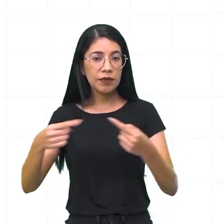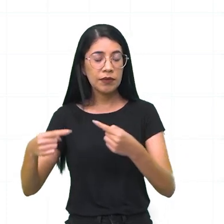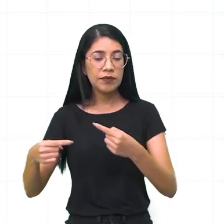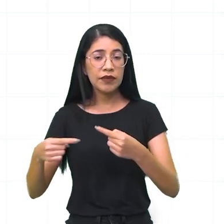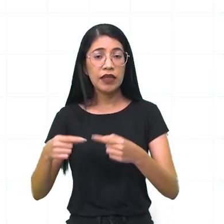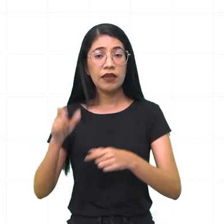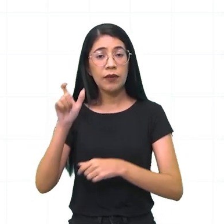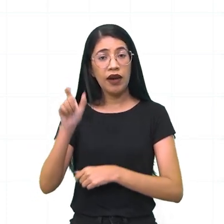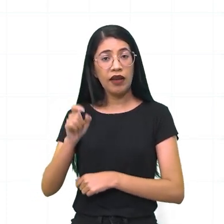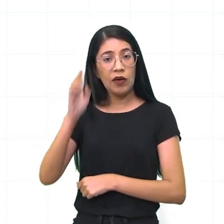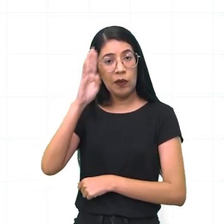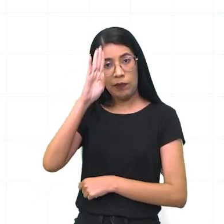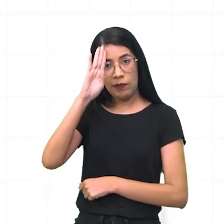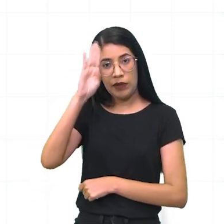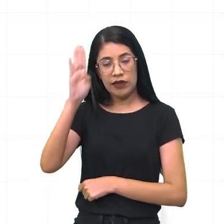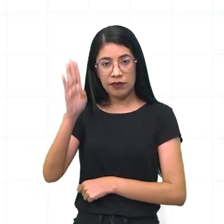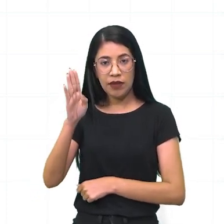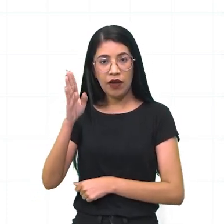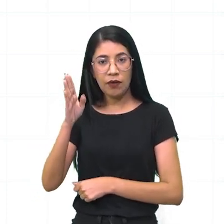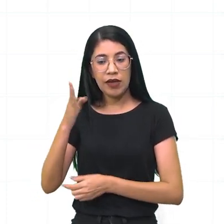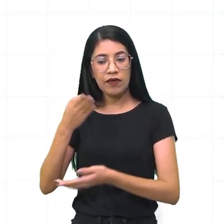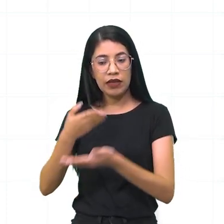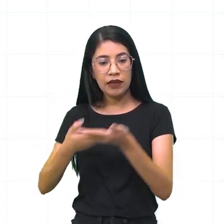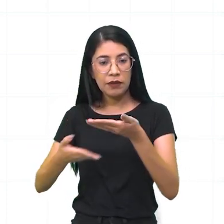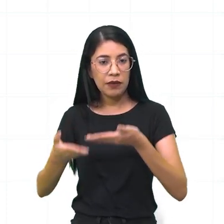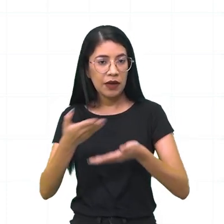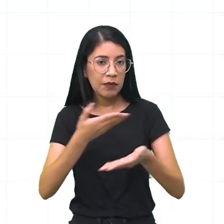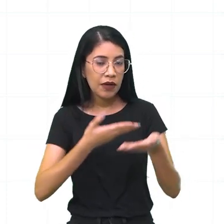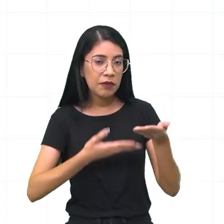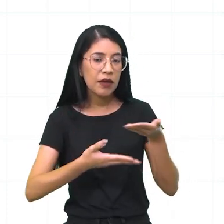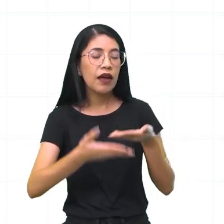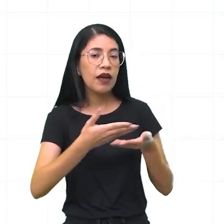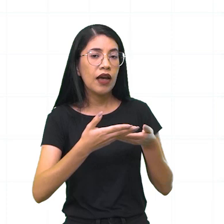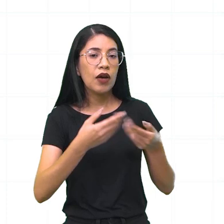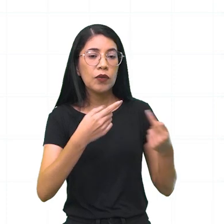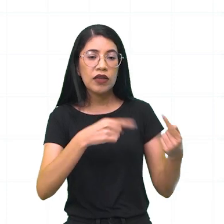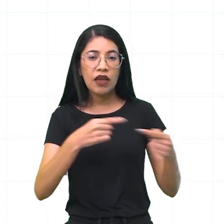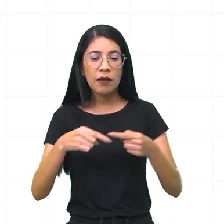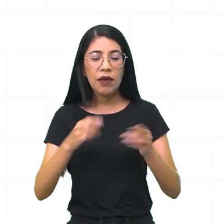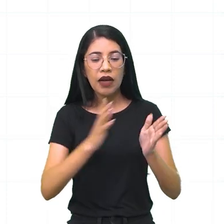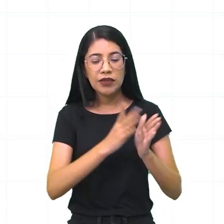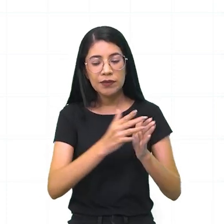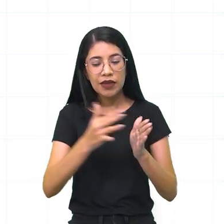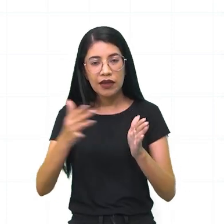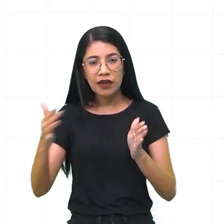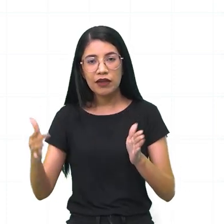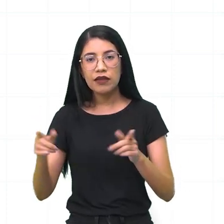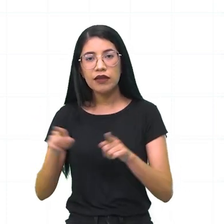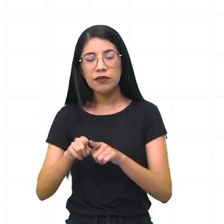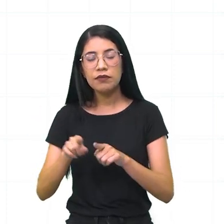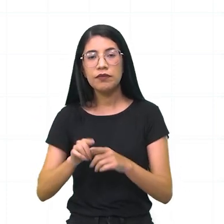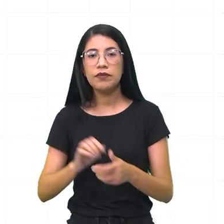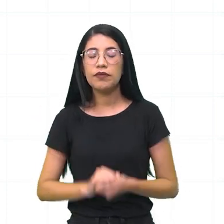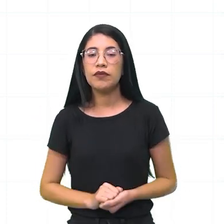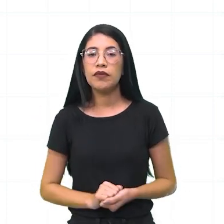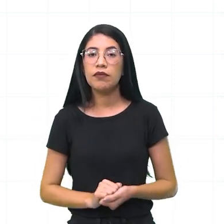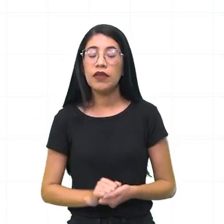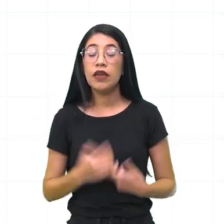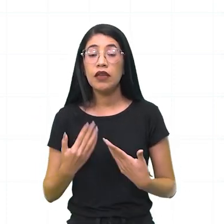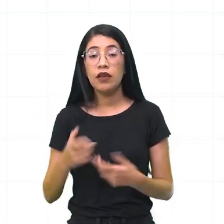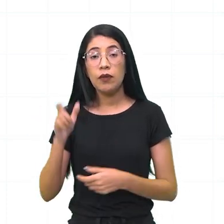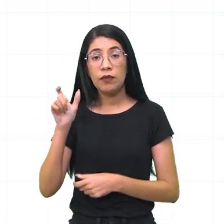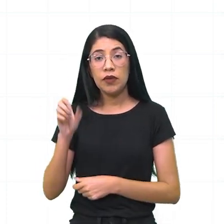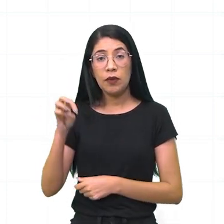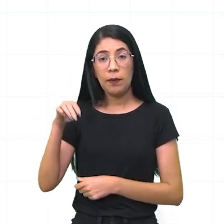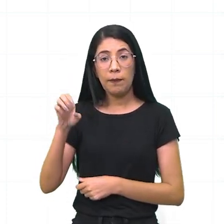é a figura central, né? Ele que vai estar ali conduzindo todo esse debate, tá? Então, ele tem